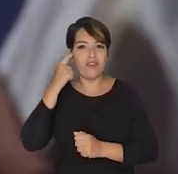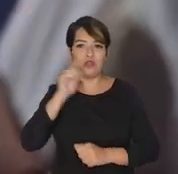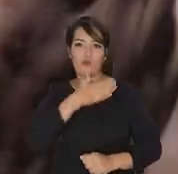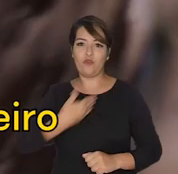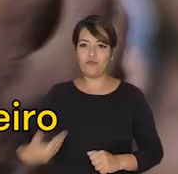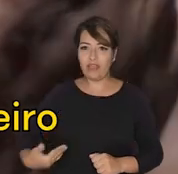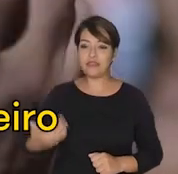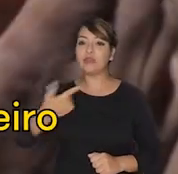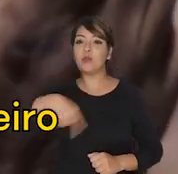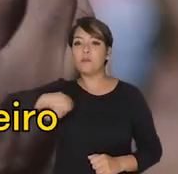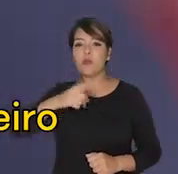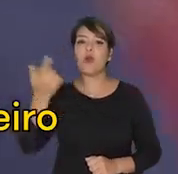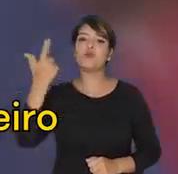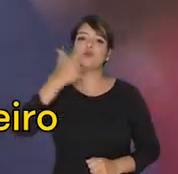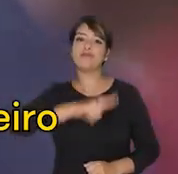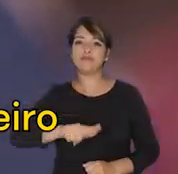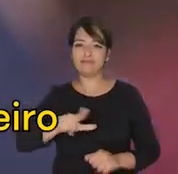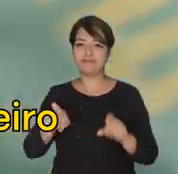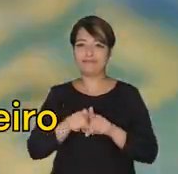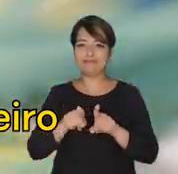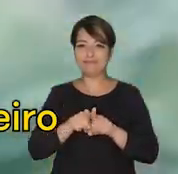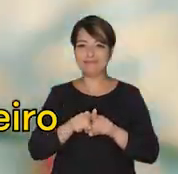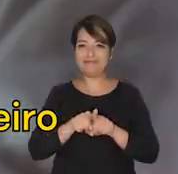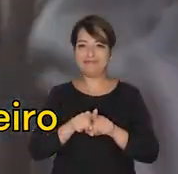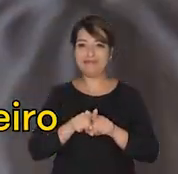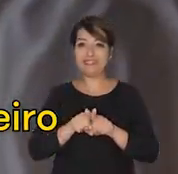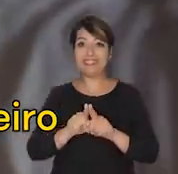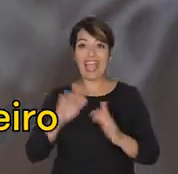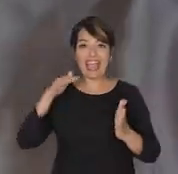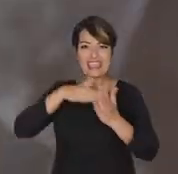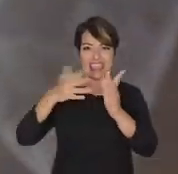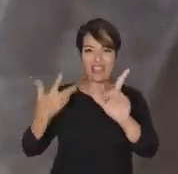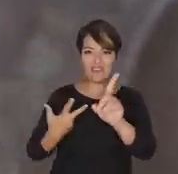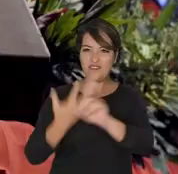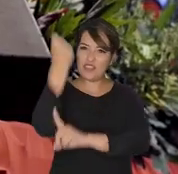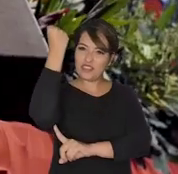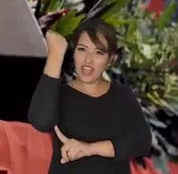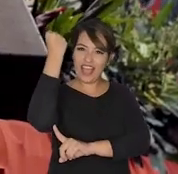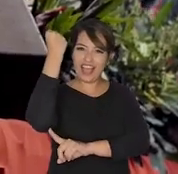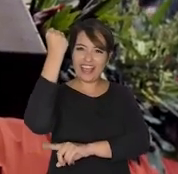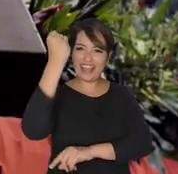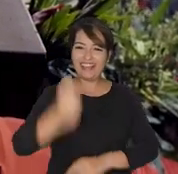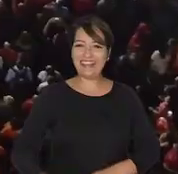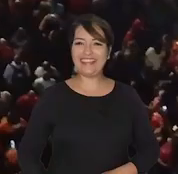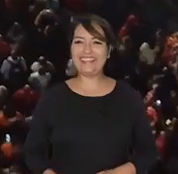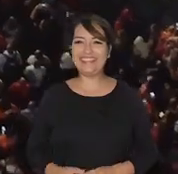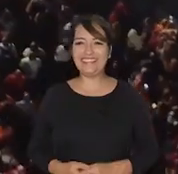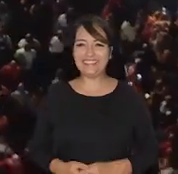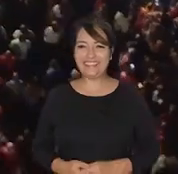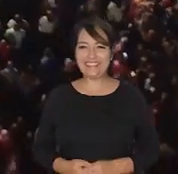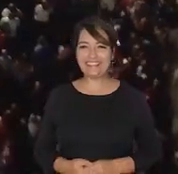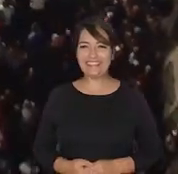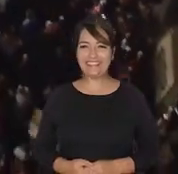Freixo para que a gente ganhe o governo do Rio de Janeiro. Até a vitória!